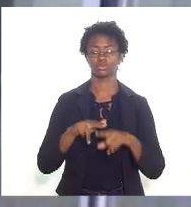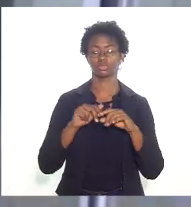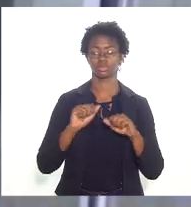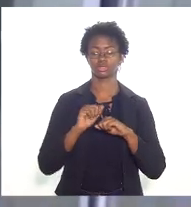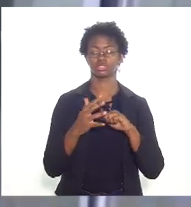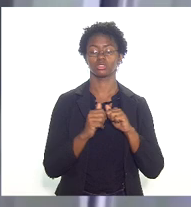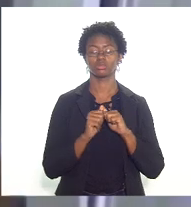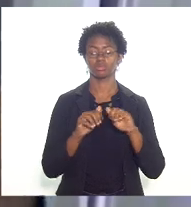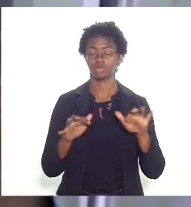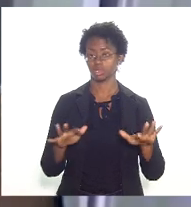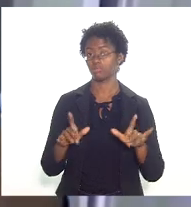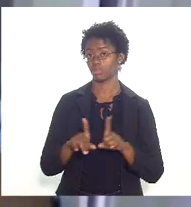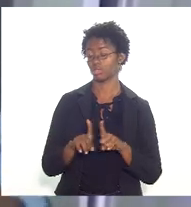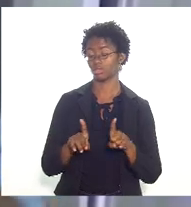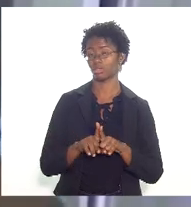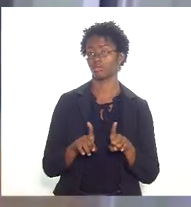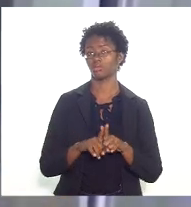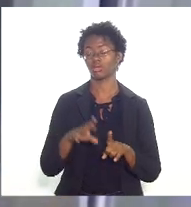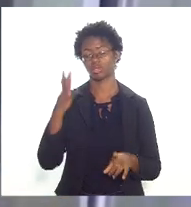assim